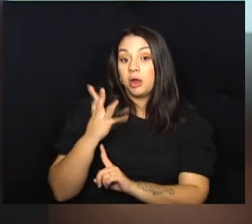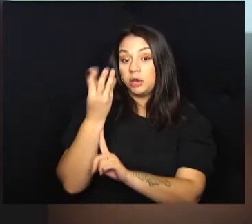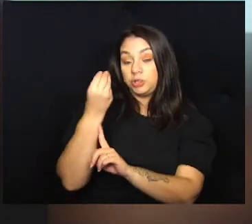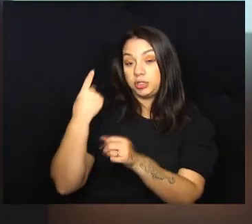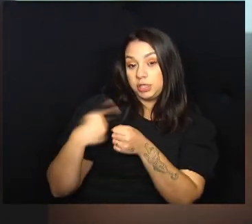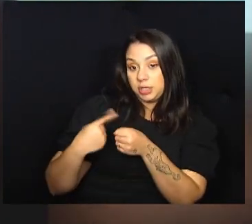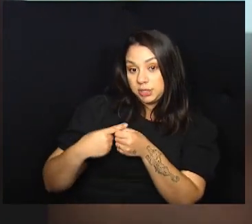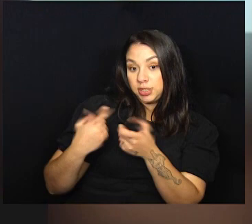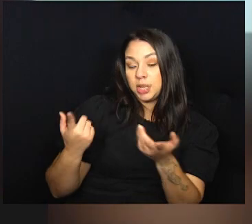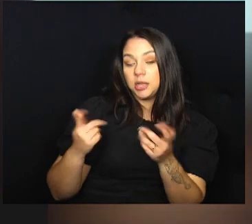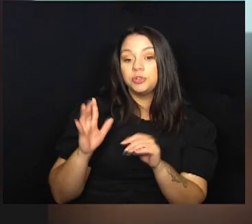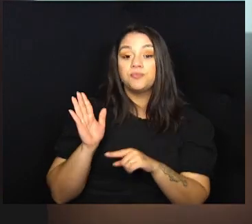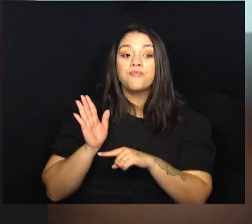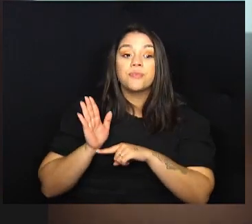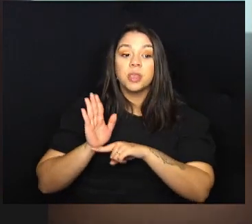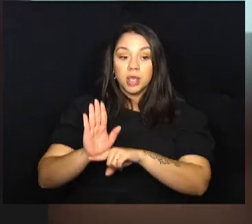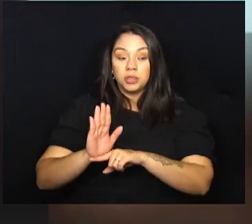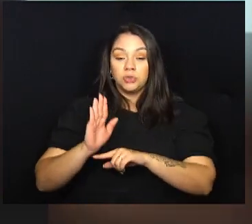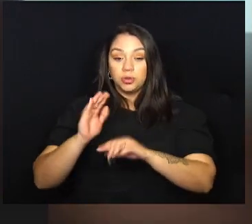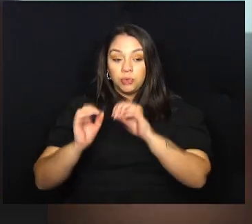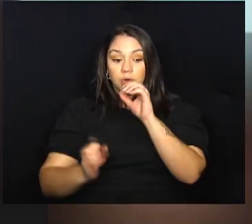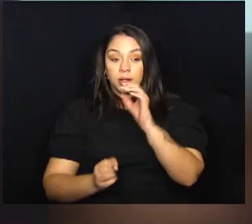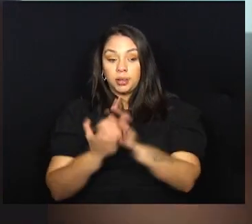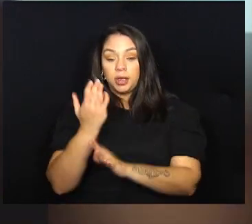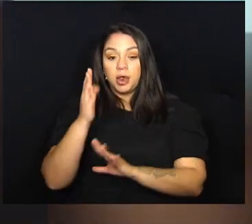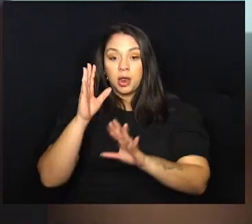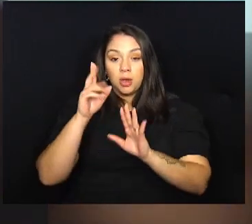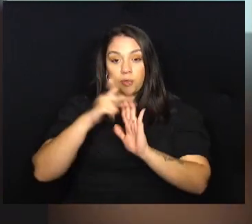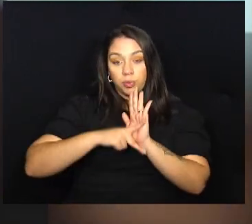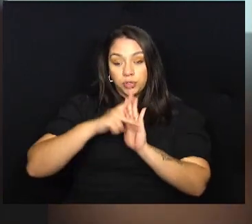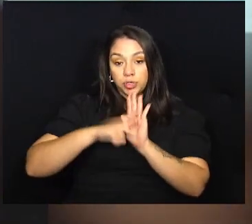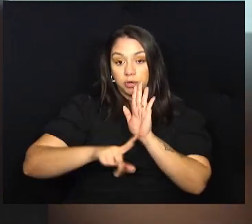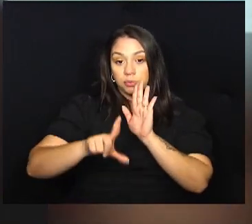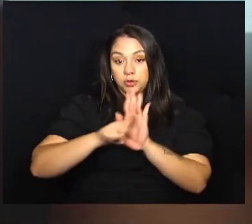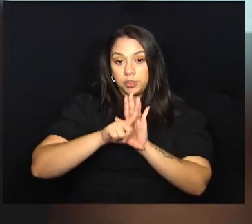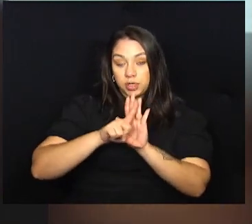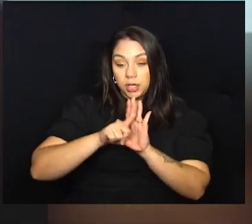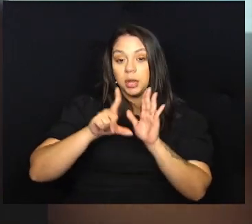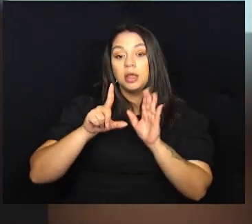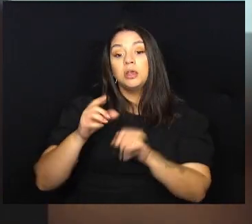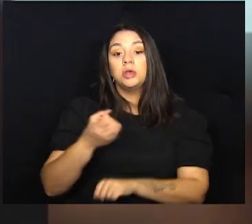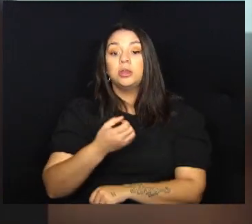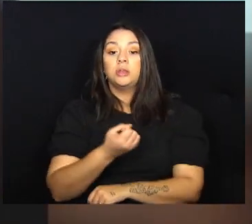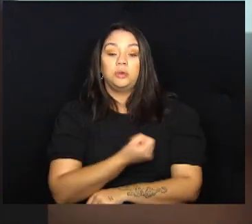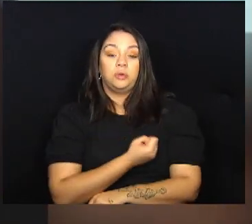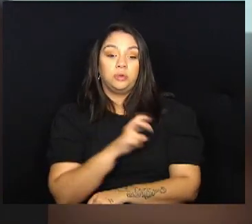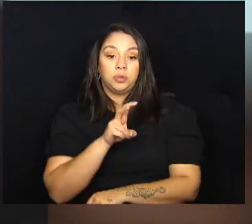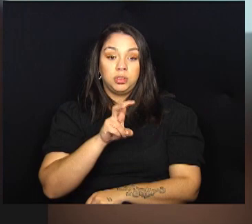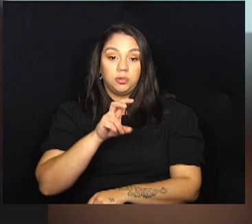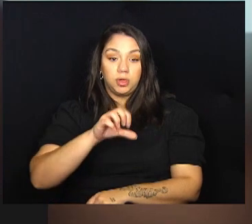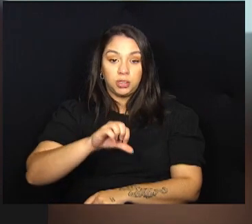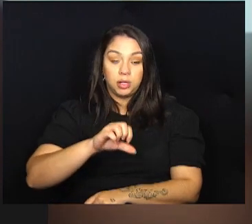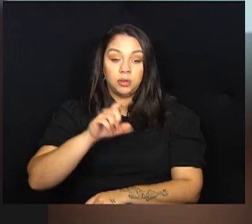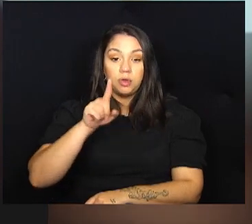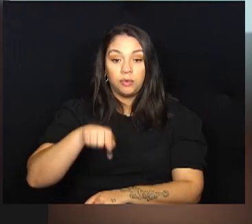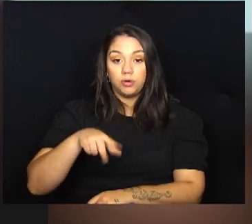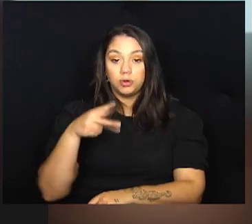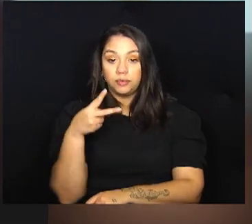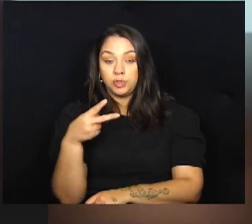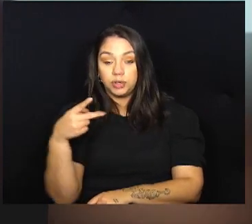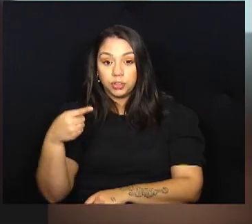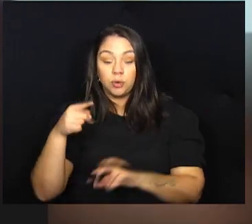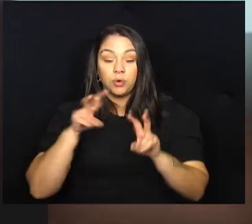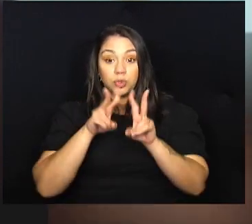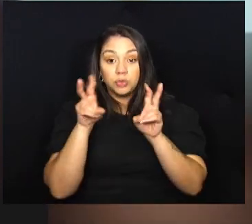cidade que ajudaram a elaborar o projeto de lei complementar de número 59 de 2021 sobre